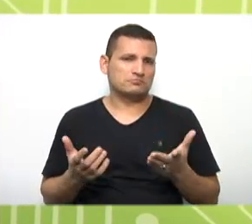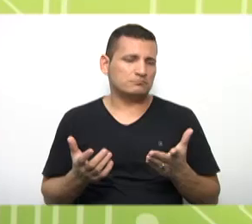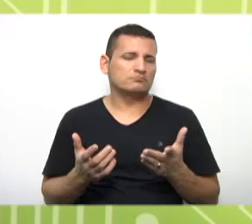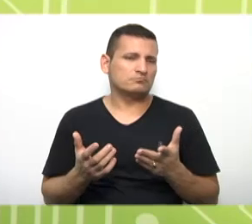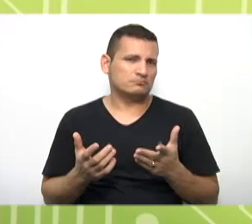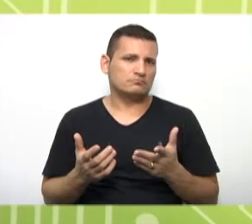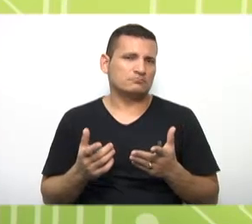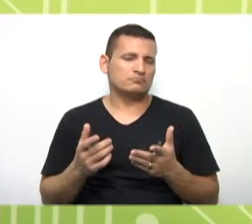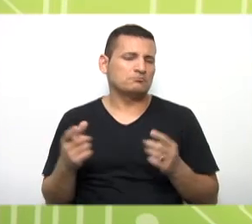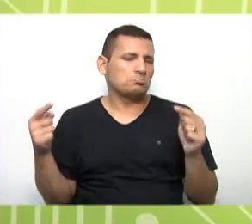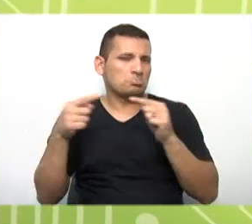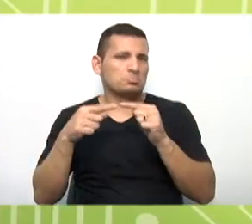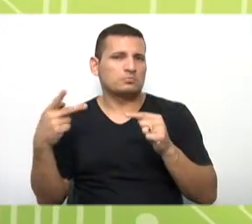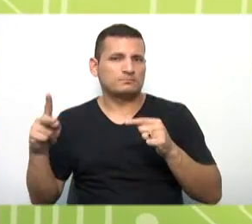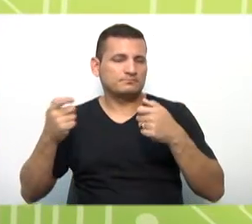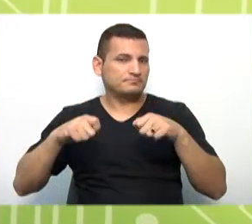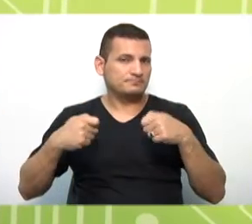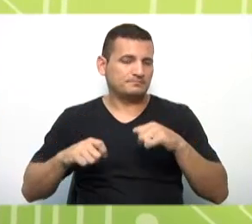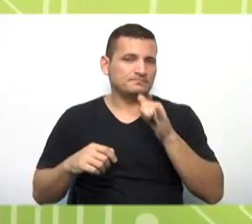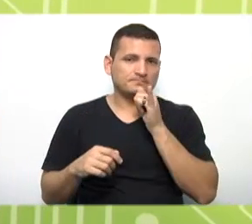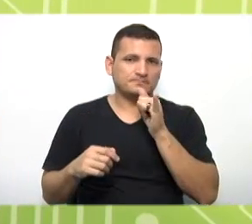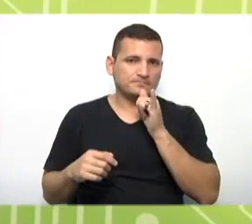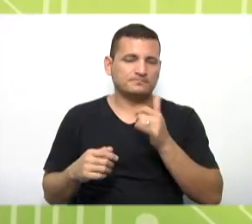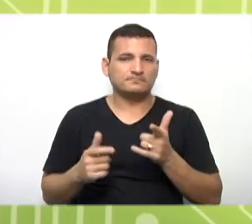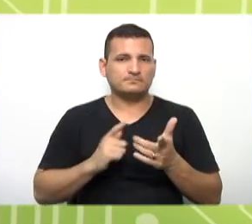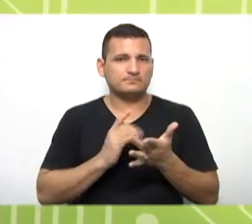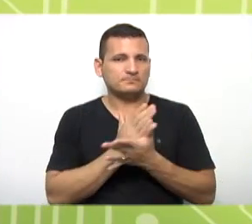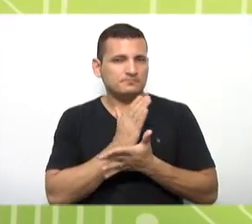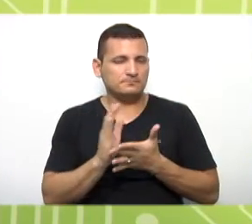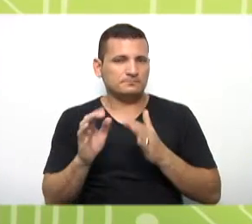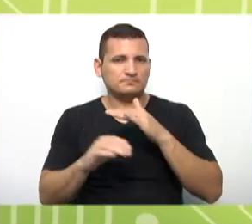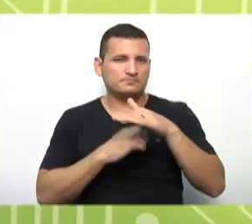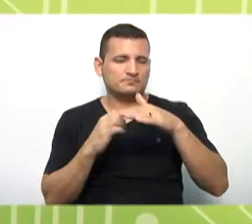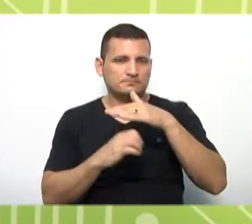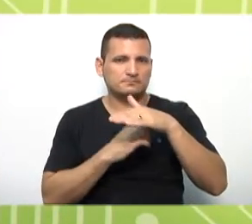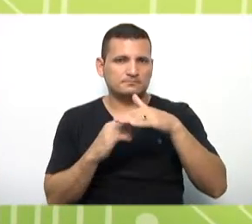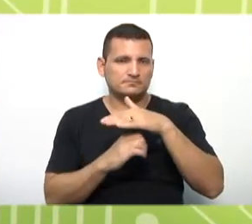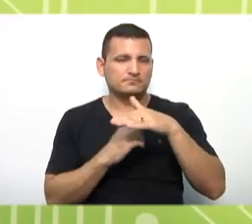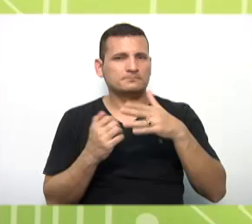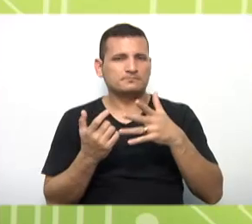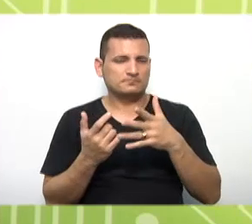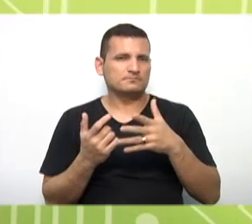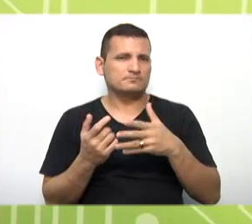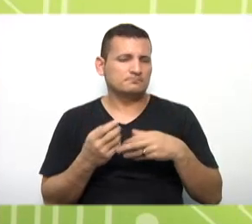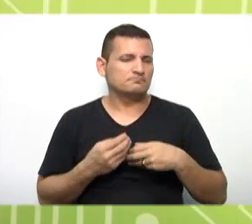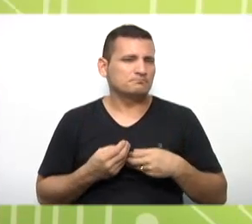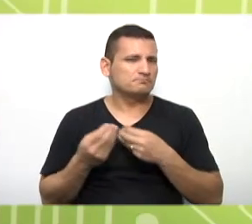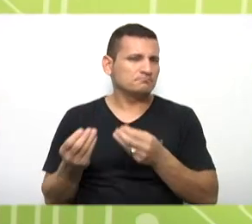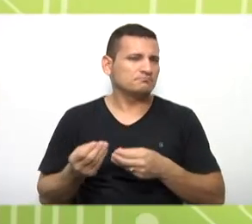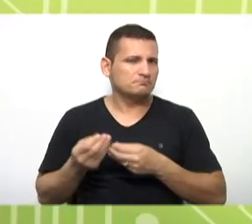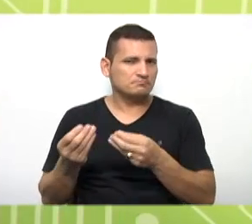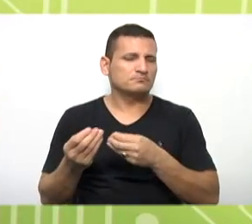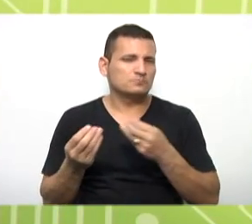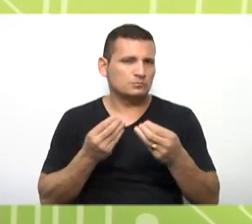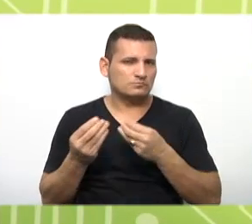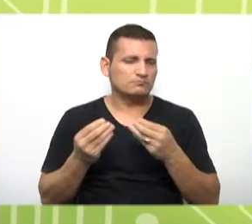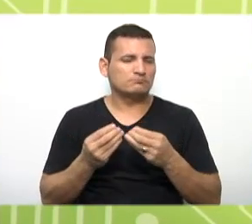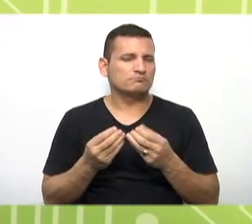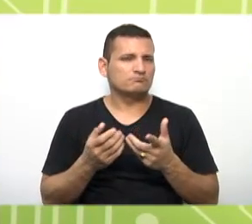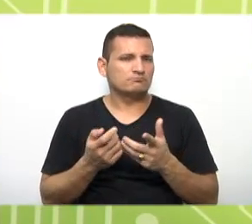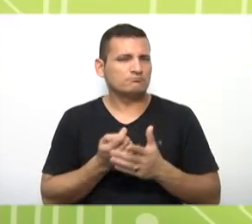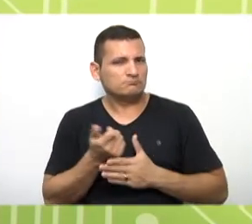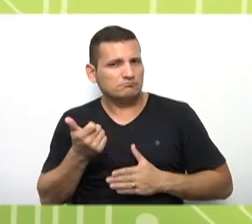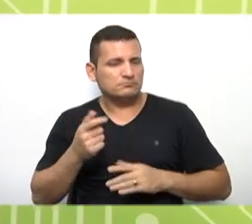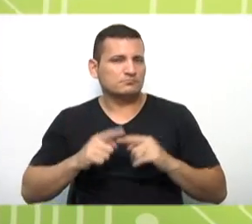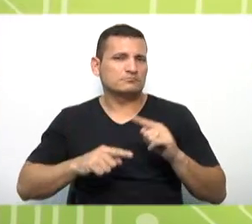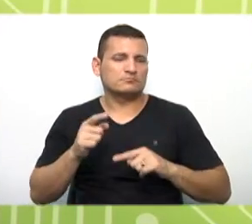atender a necessidade dele. Por exemplo, existem algumas empresas que fornecem como tipo de recompensa material, não